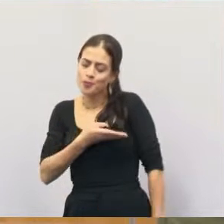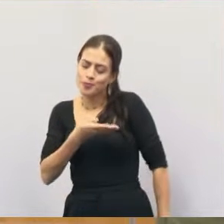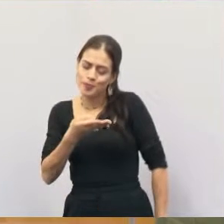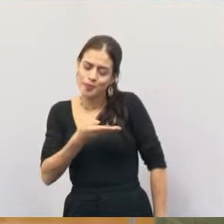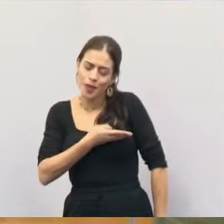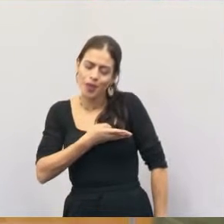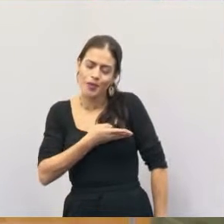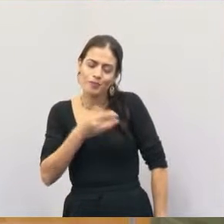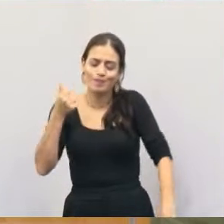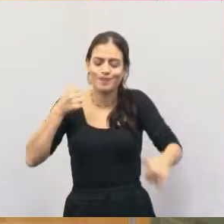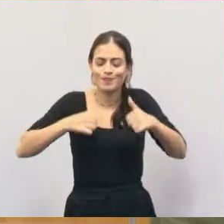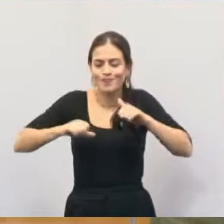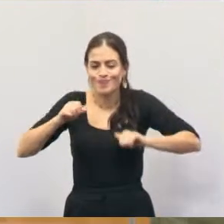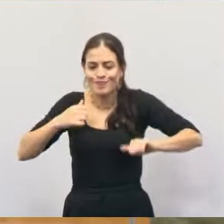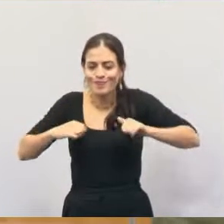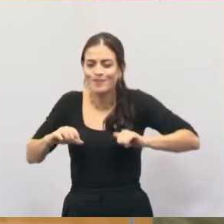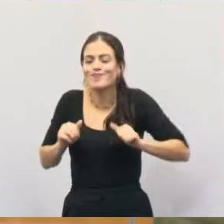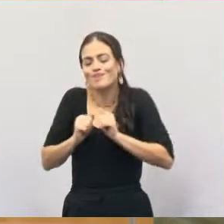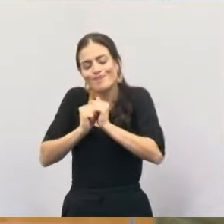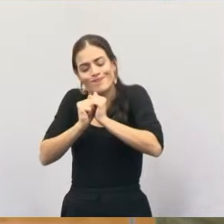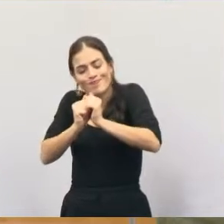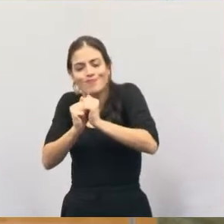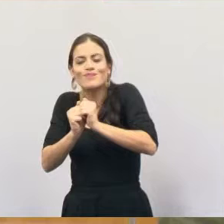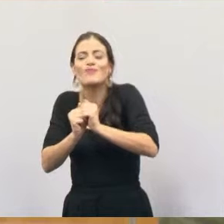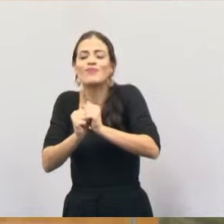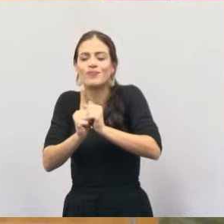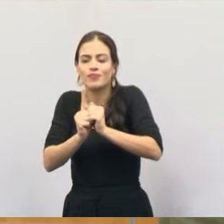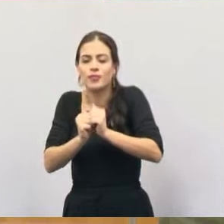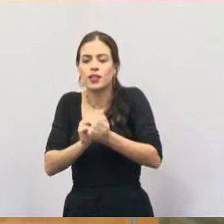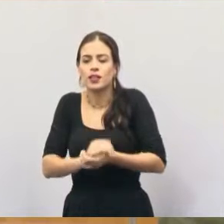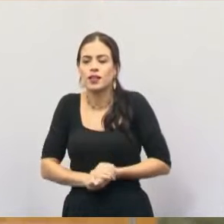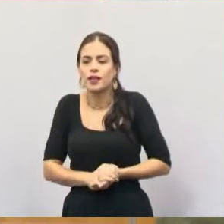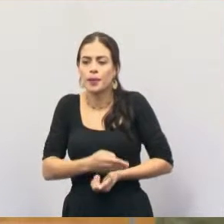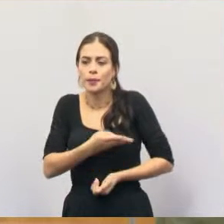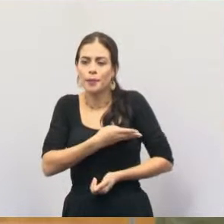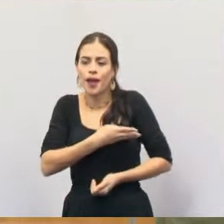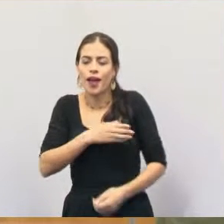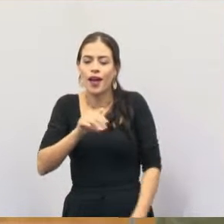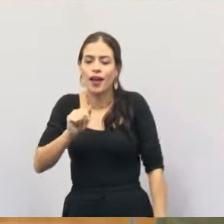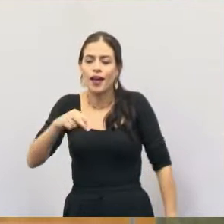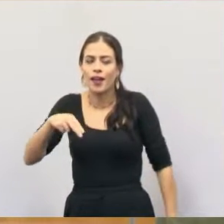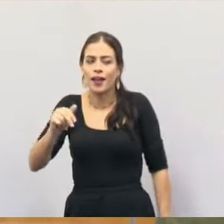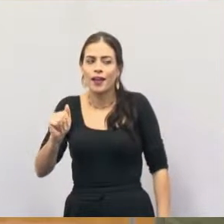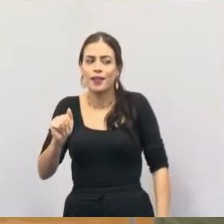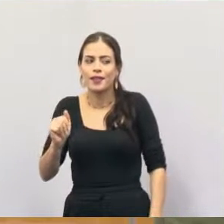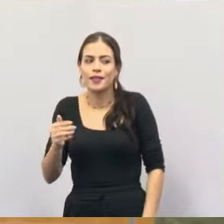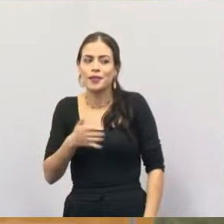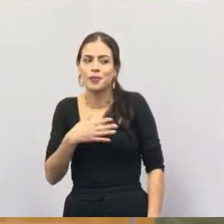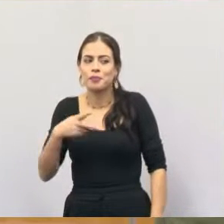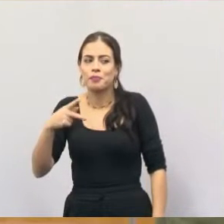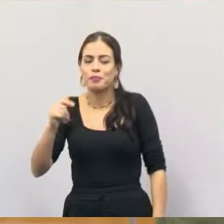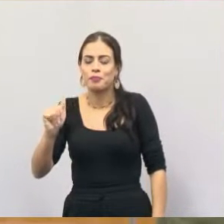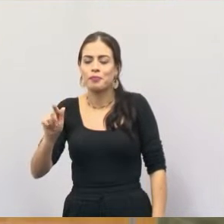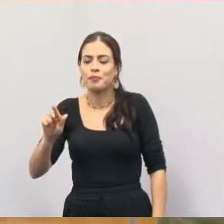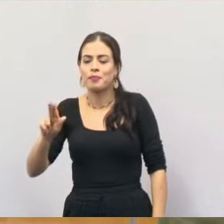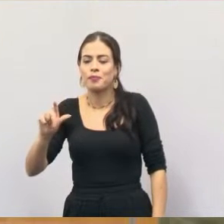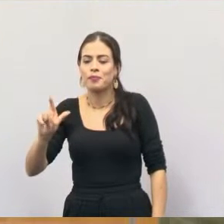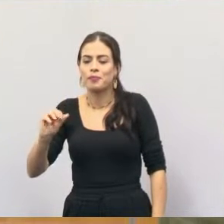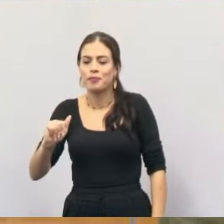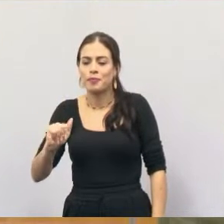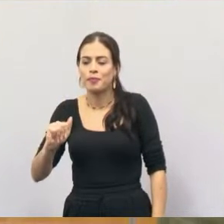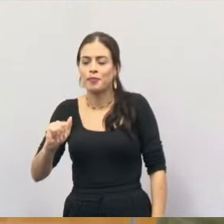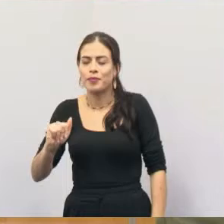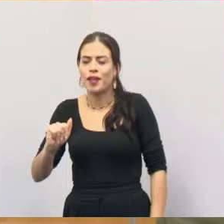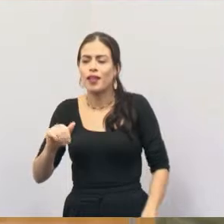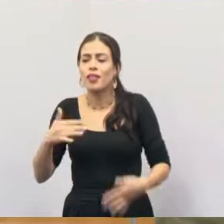artista estava sempre entre nós, continuou a amiga Ana Paula em seu depoimento. Guarana foi sepultado em Jacareí,